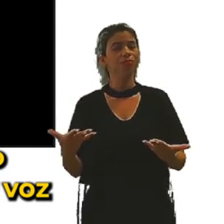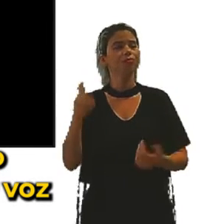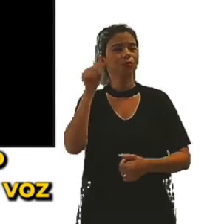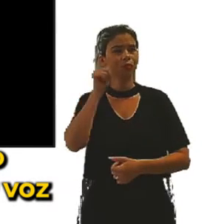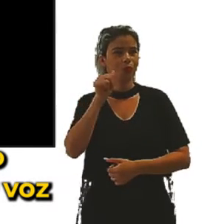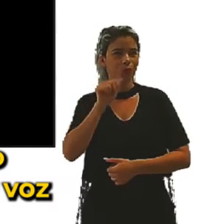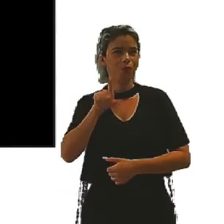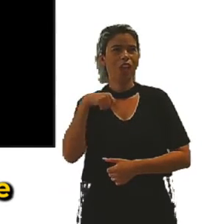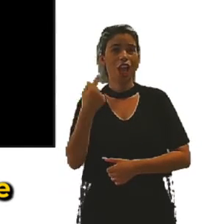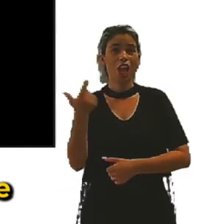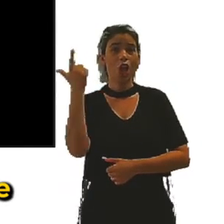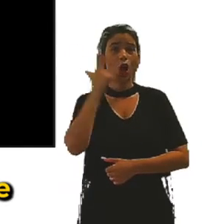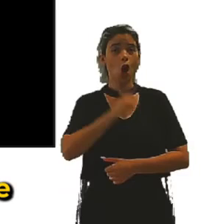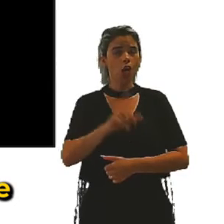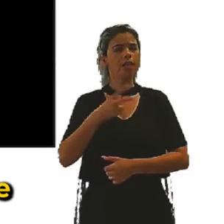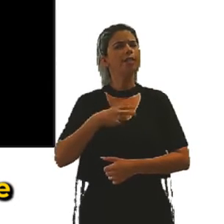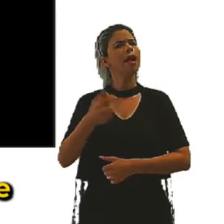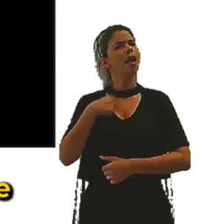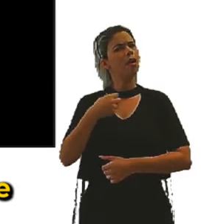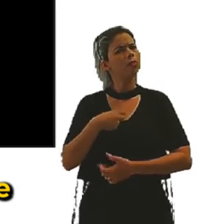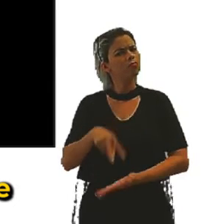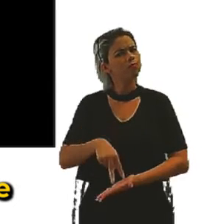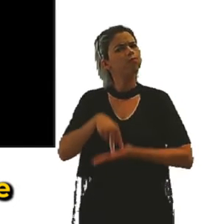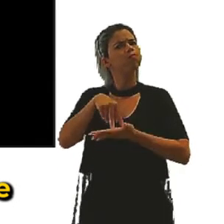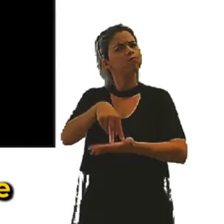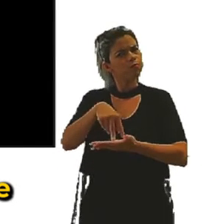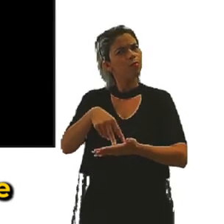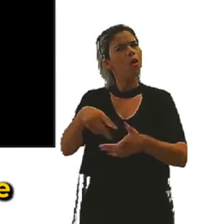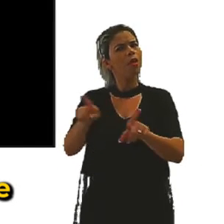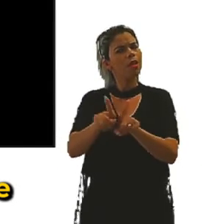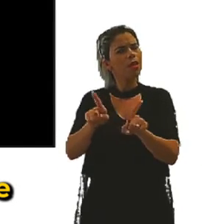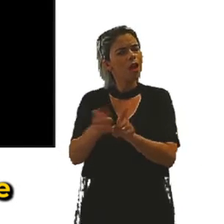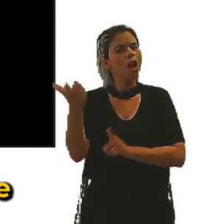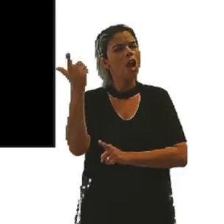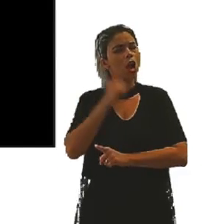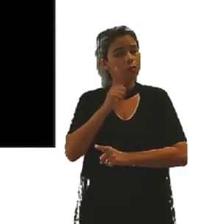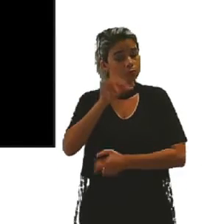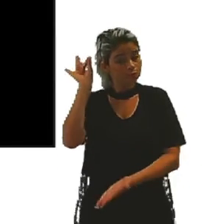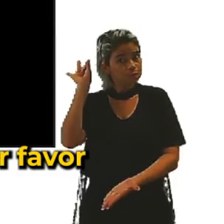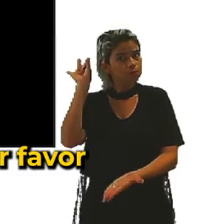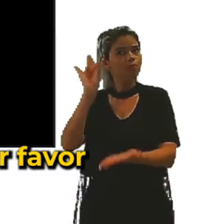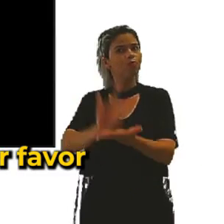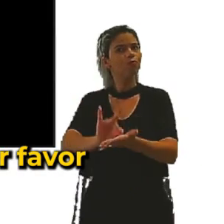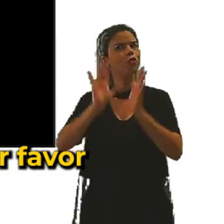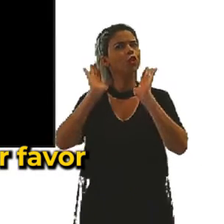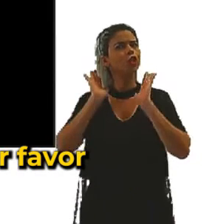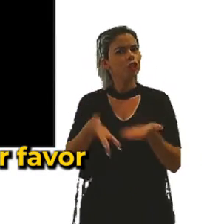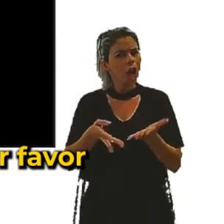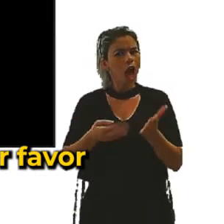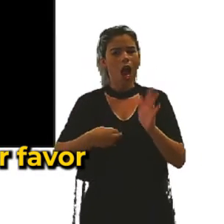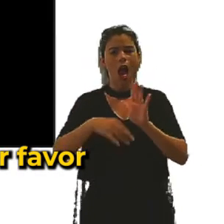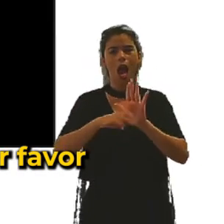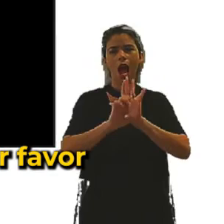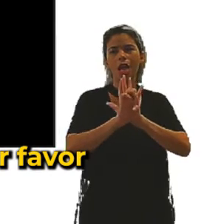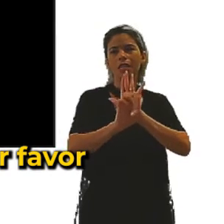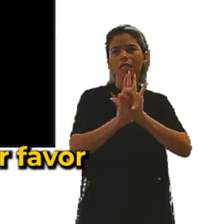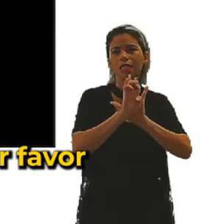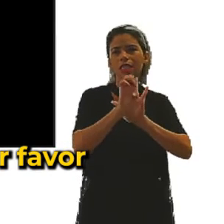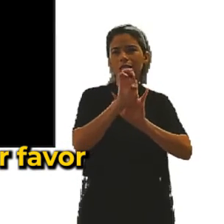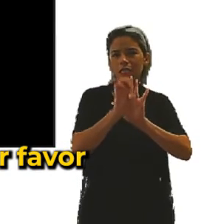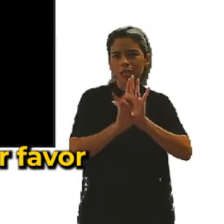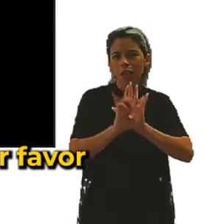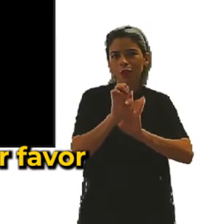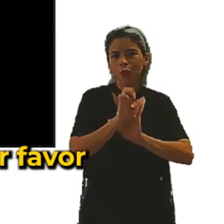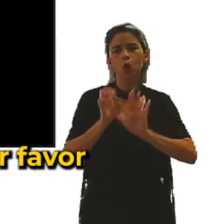e que a gente possa dar voz e que a gente operacionalize e efetive esse estatuto de cidadania, né?